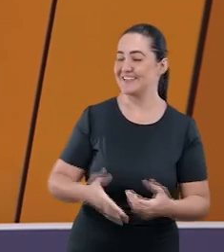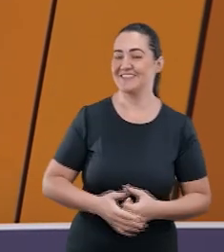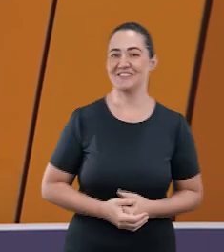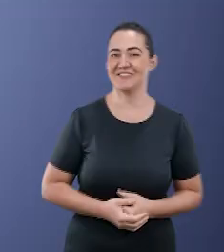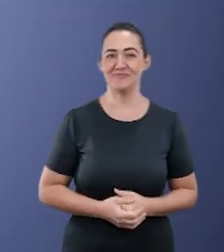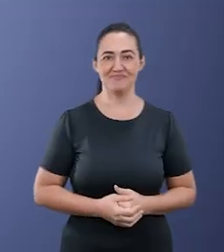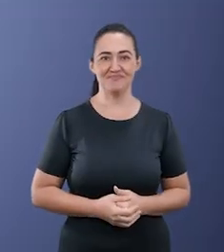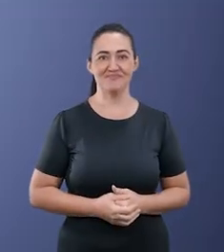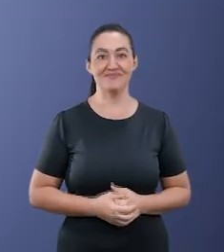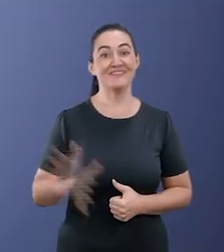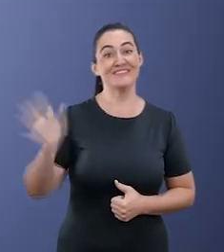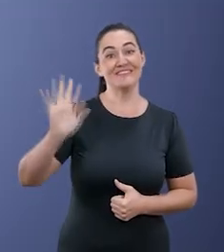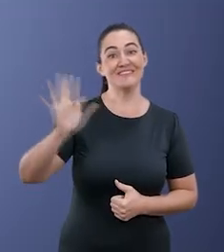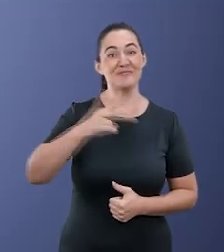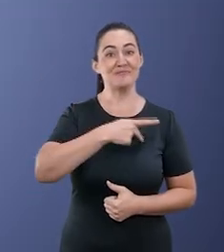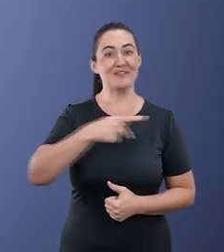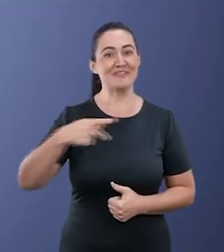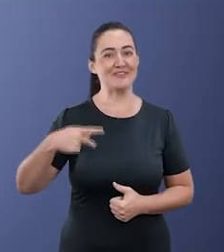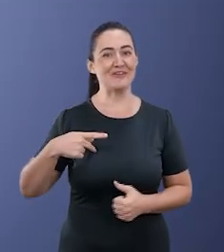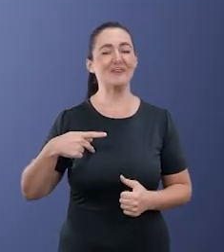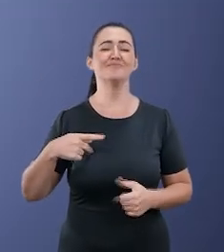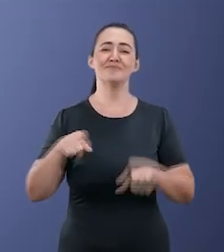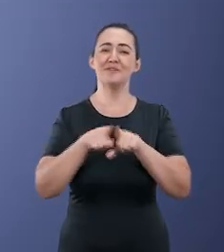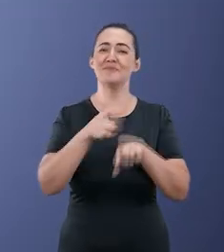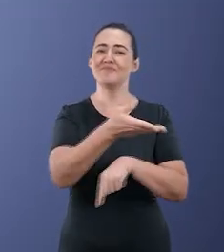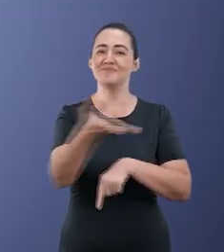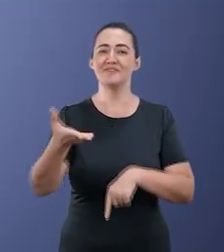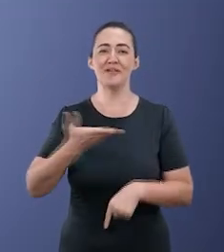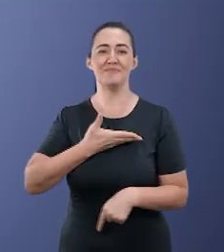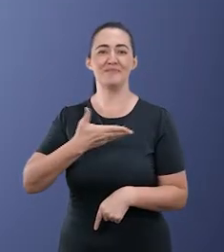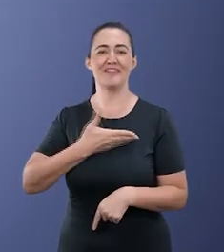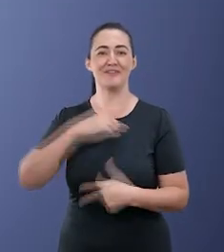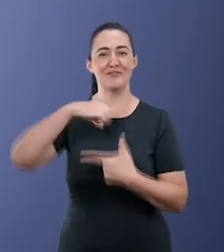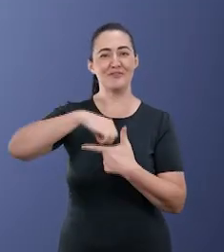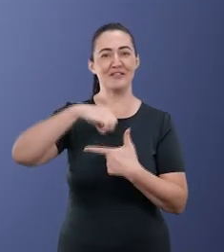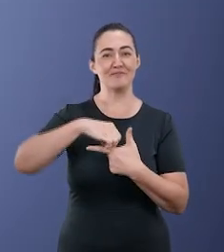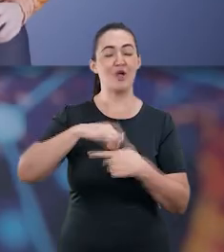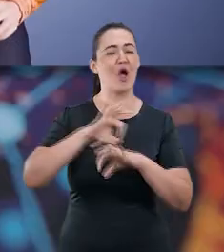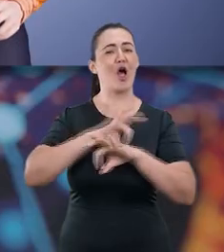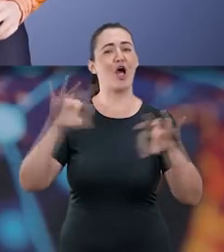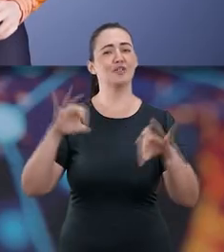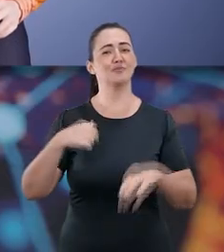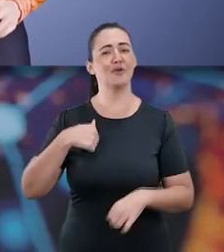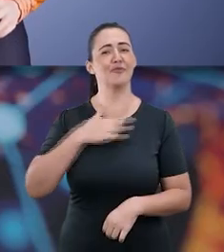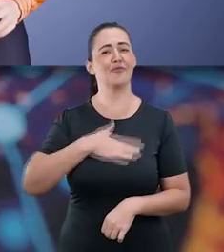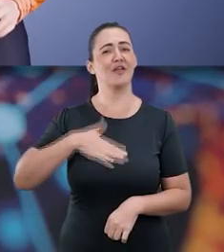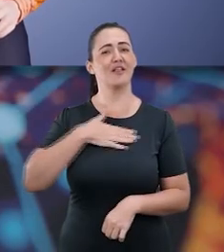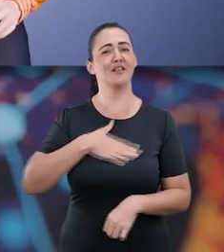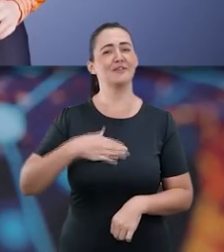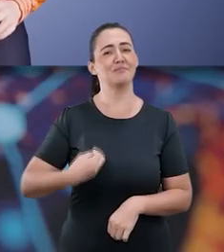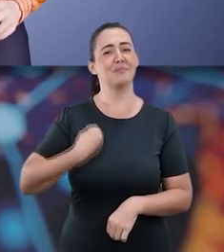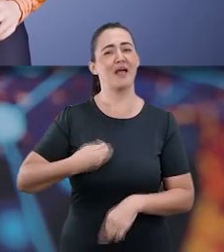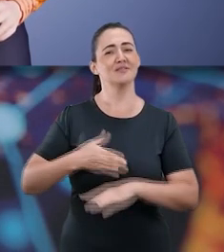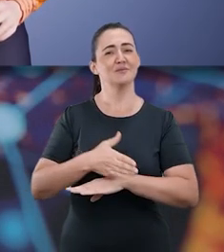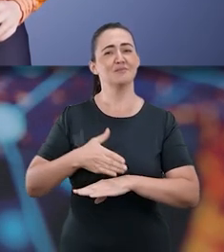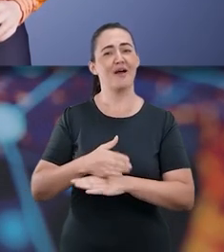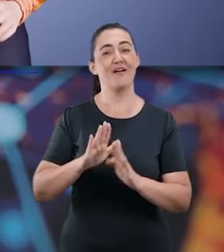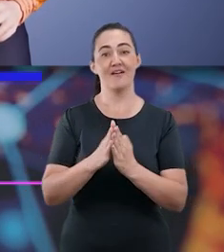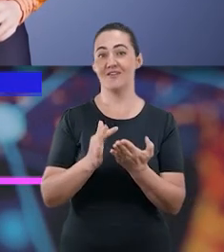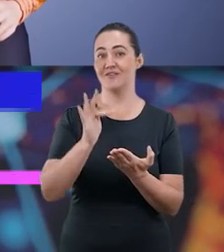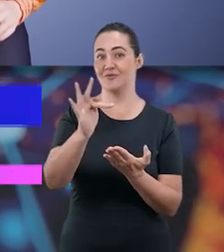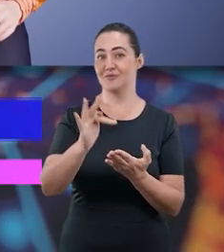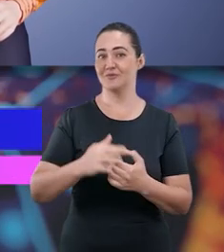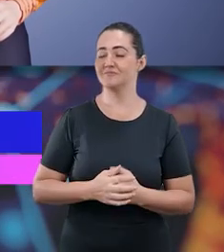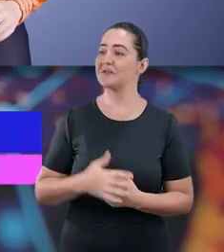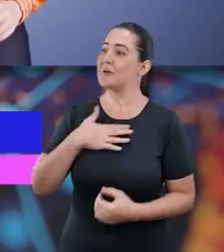bem? Oi, Pastor Rafael e amigos da Novo Tempo. Tudo ótimo. Estou muito feliz de participar do Arena do Futuro. O